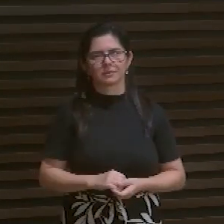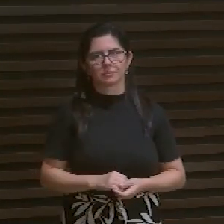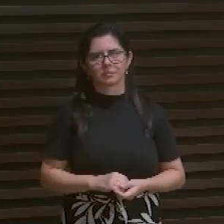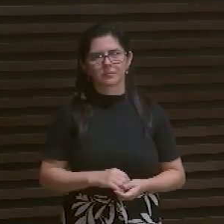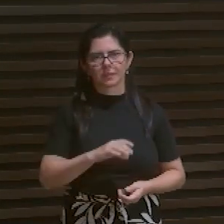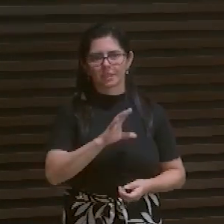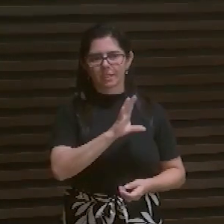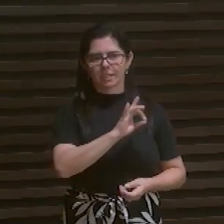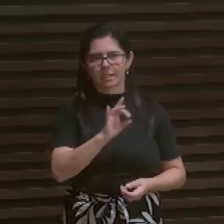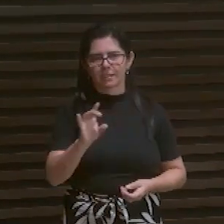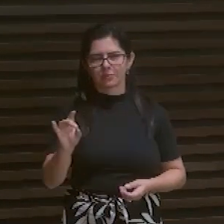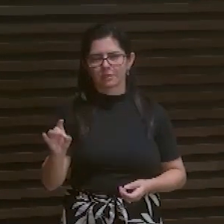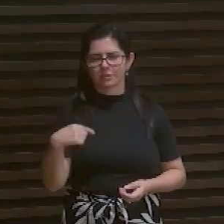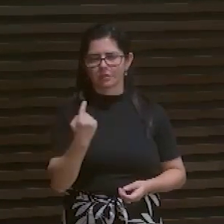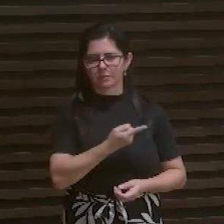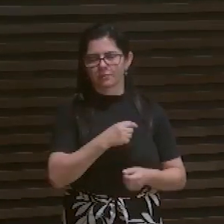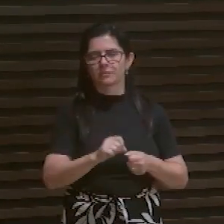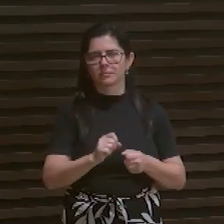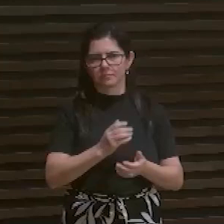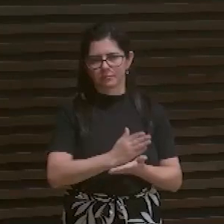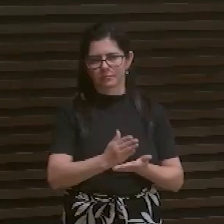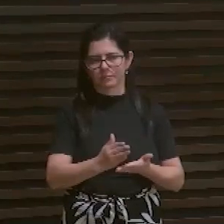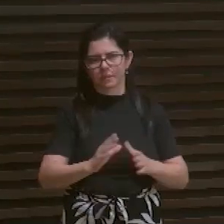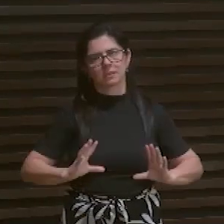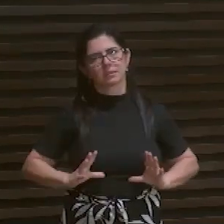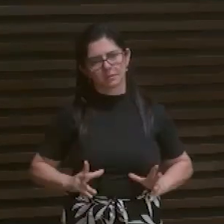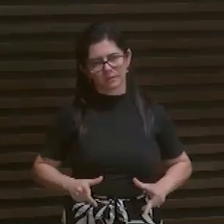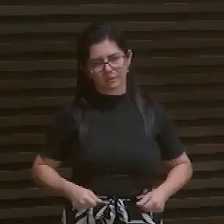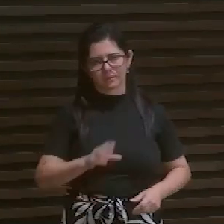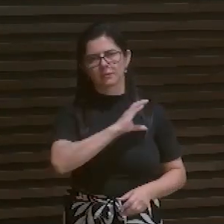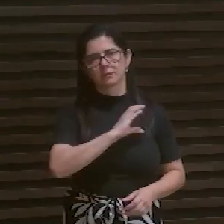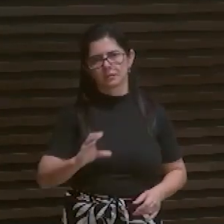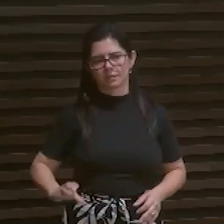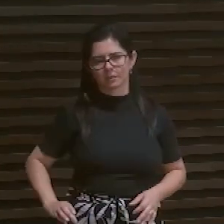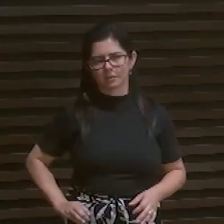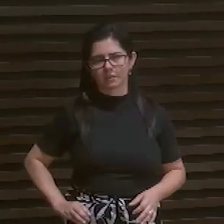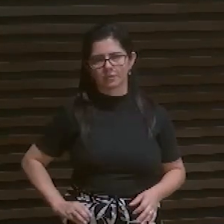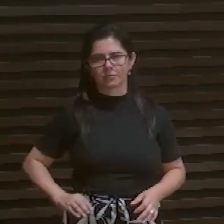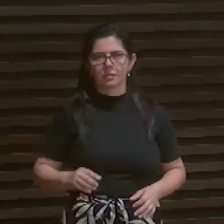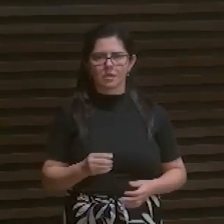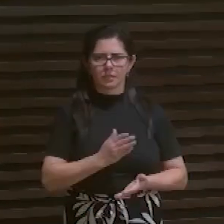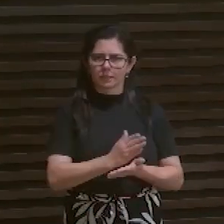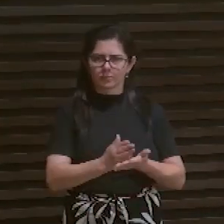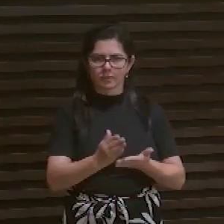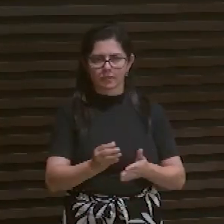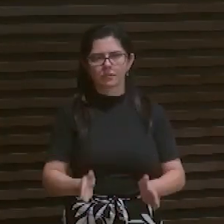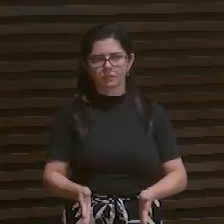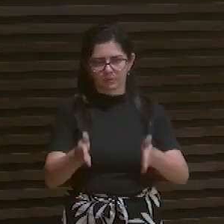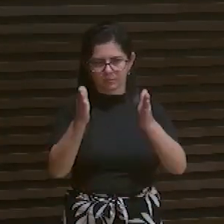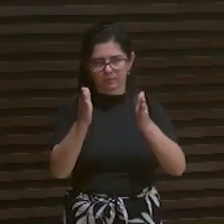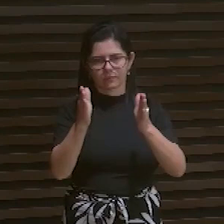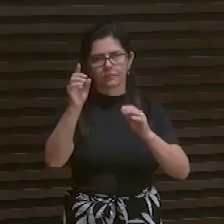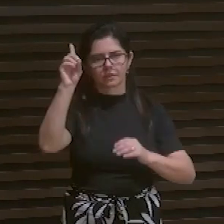Cada um de nós faz parte desse corpo. Cada um de nós faz parte desse edifício. Né? Então, se